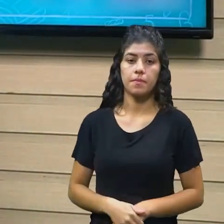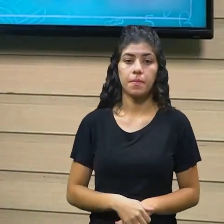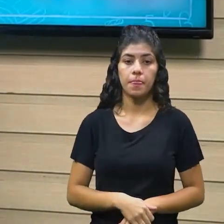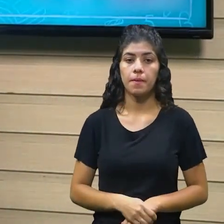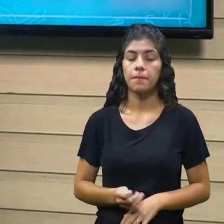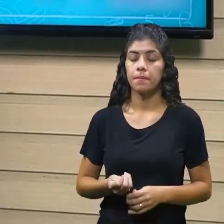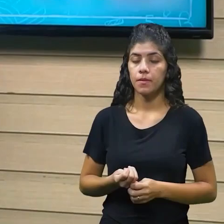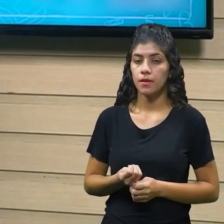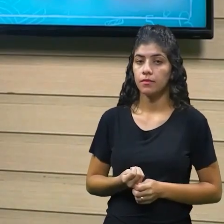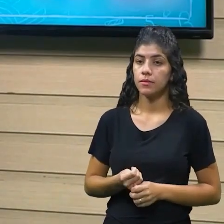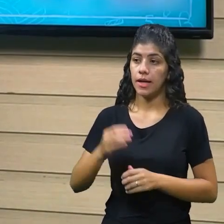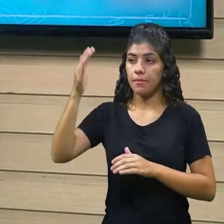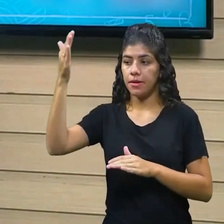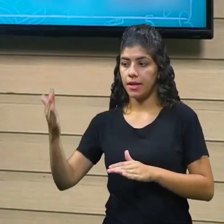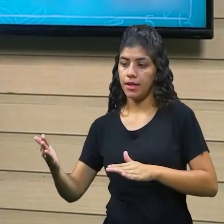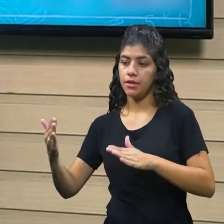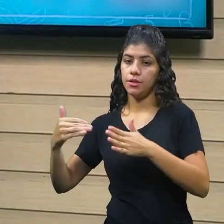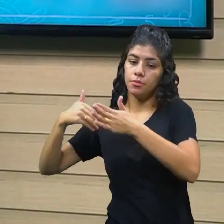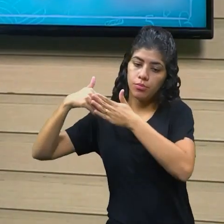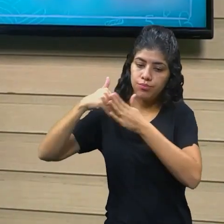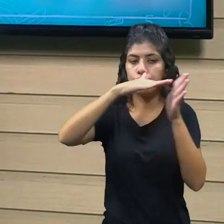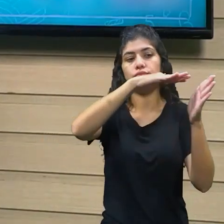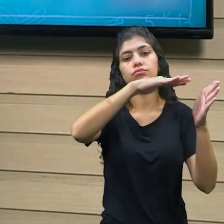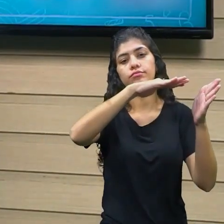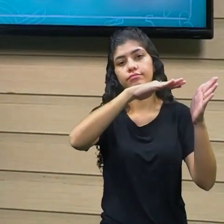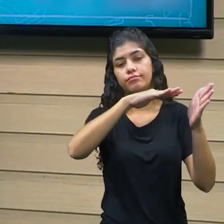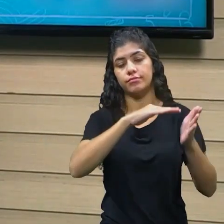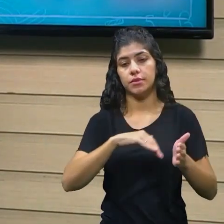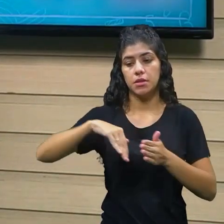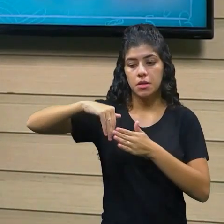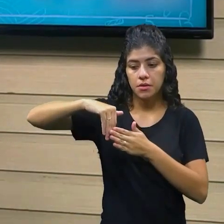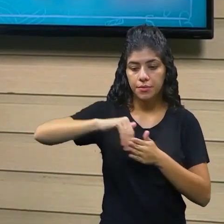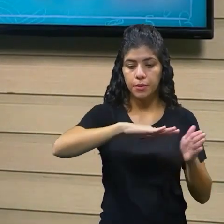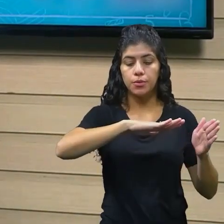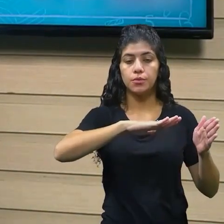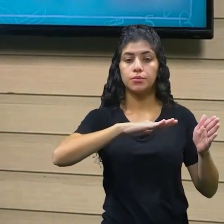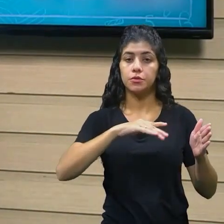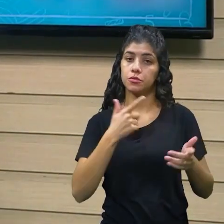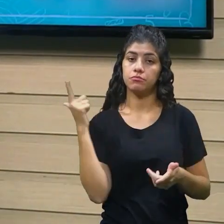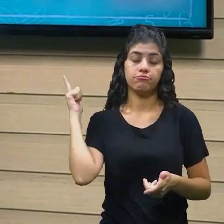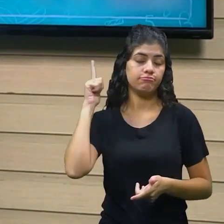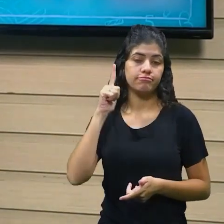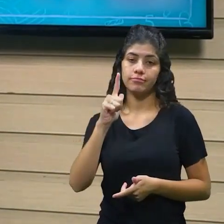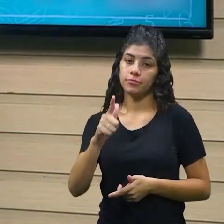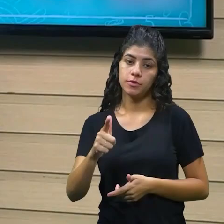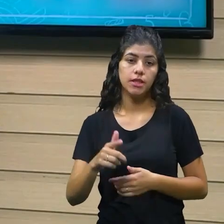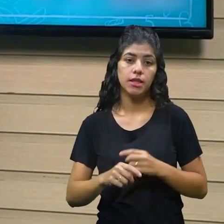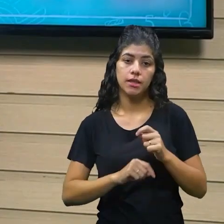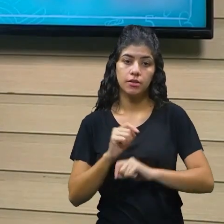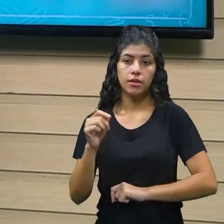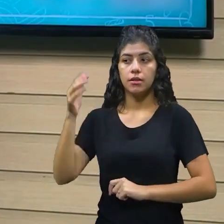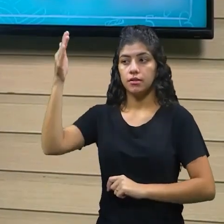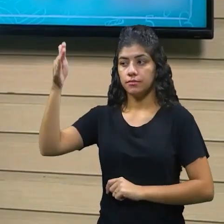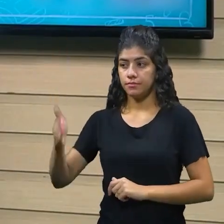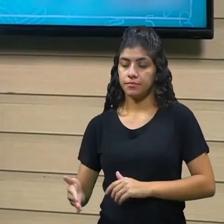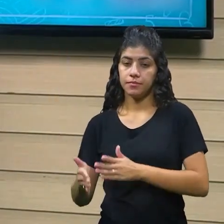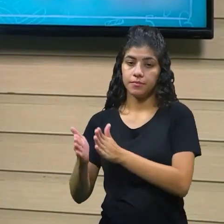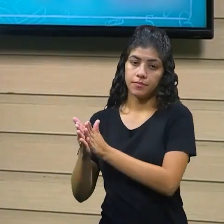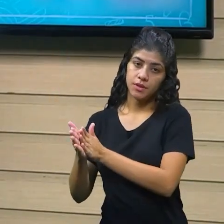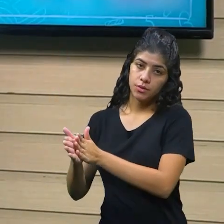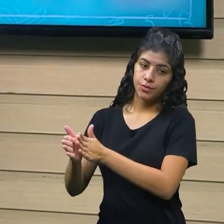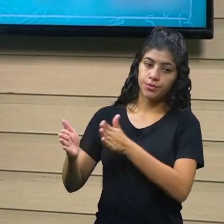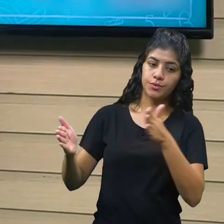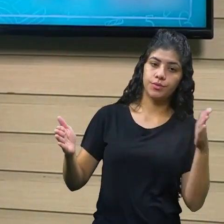parede devolve essa força para você, só que de maneira contrária. E aí, como você não consegue, claro, movimentar a parede, essa